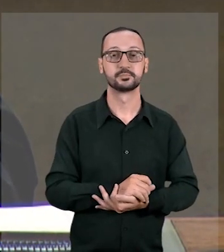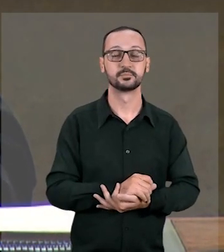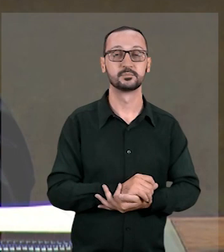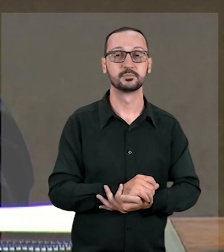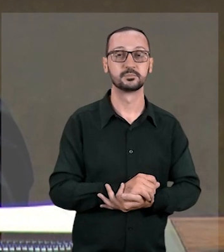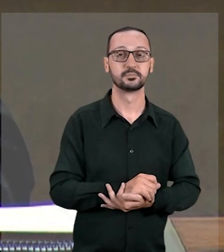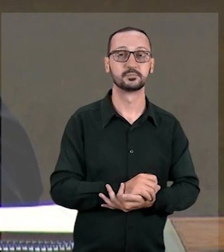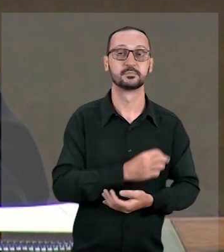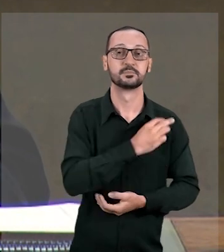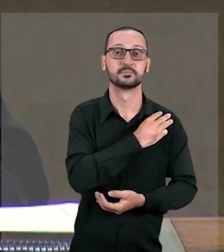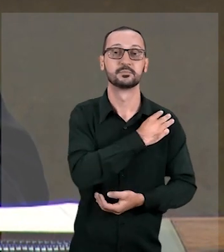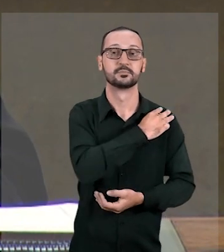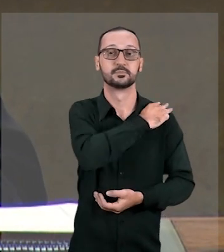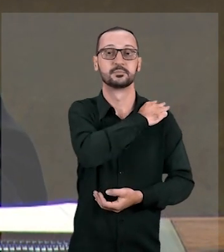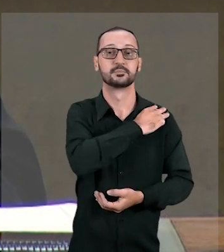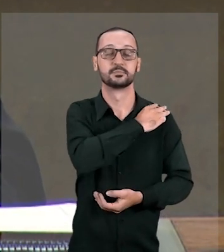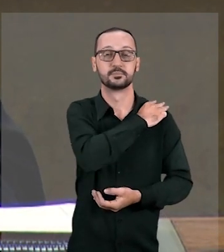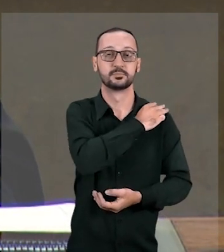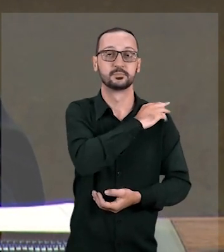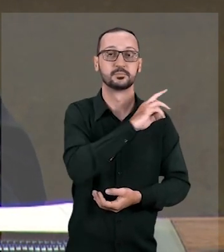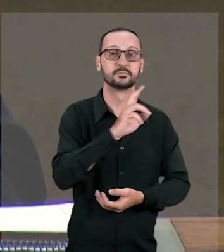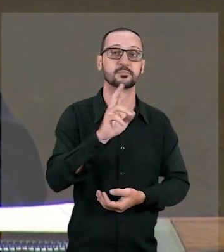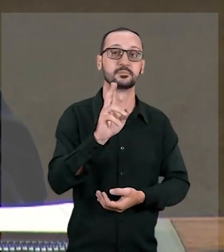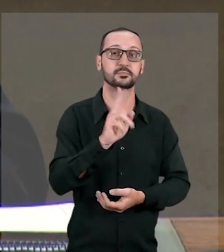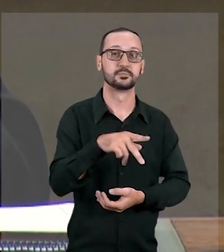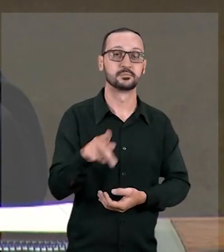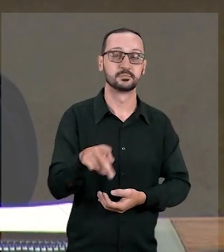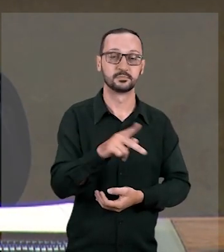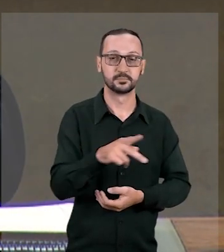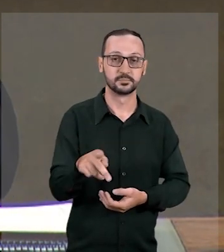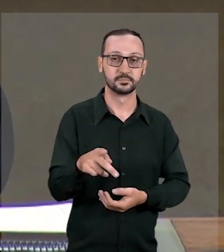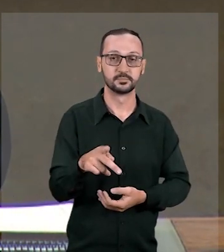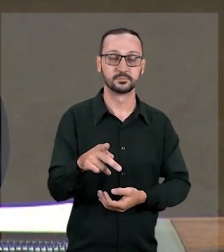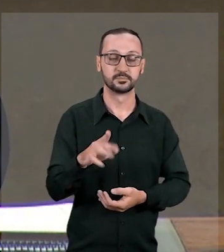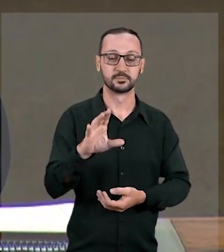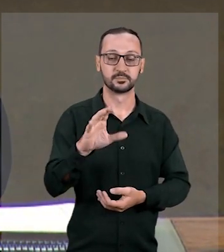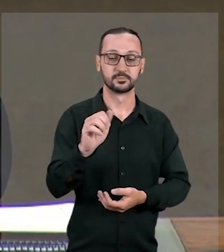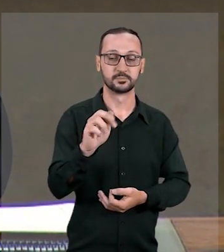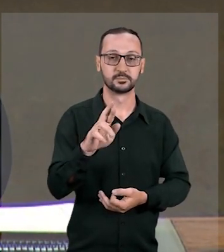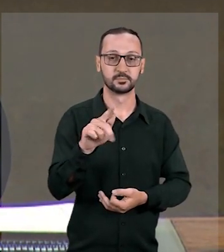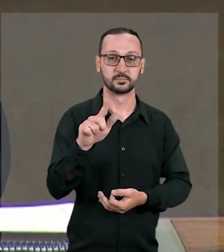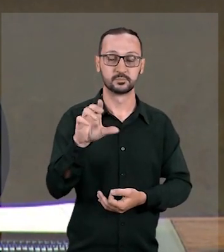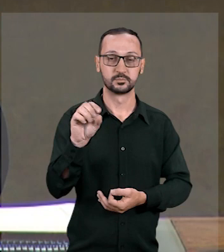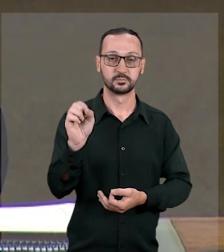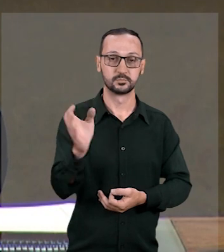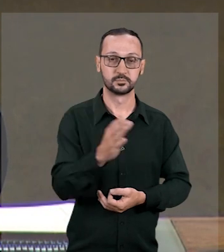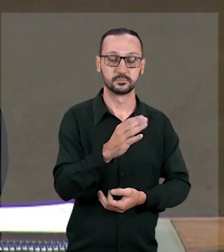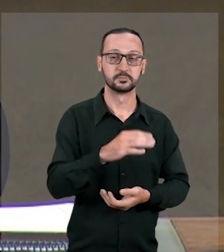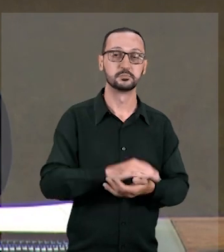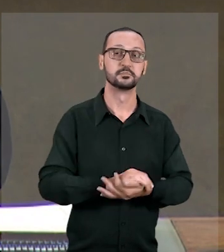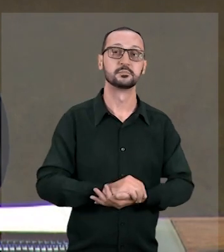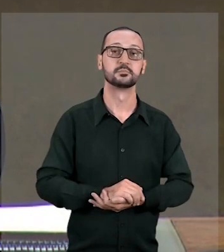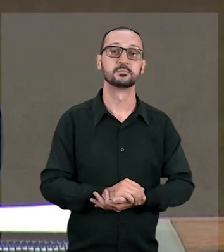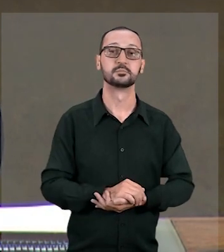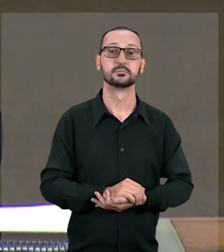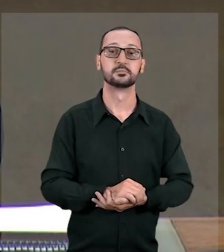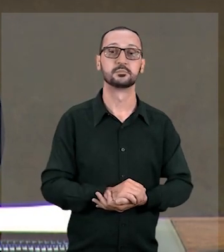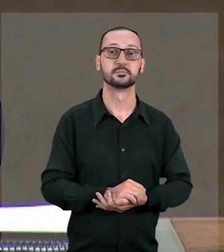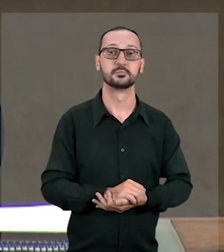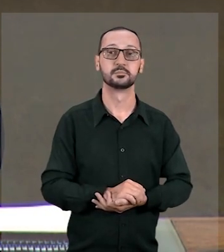ministro substituto do TSE e professor Carlos Bastide Horbach,